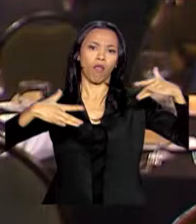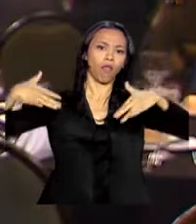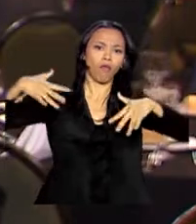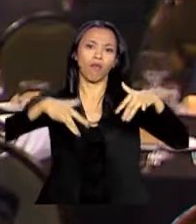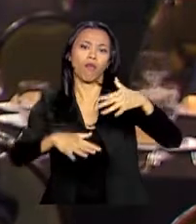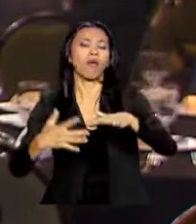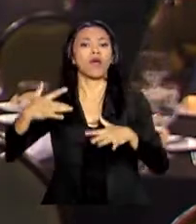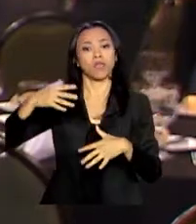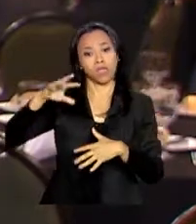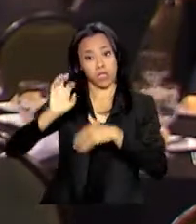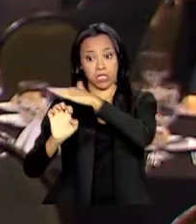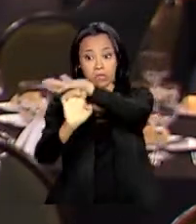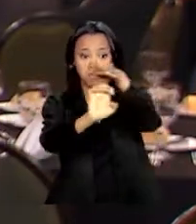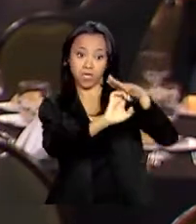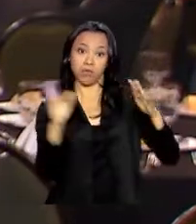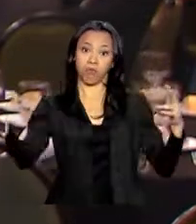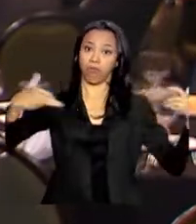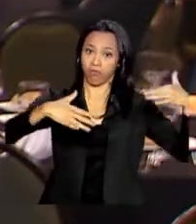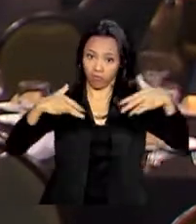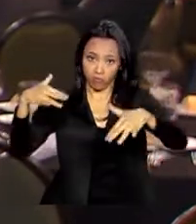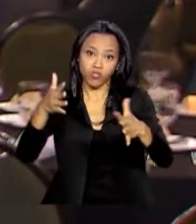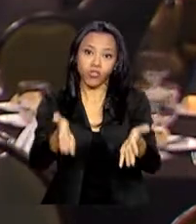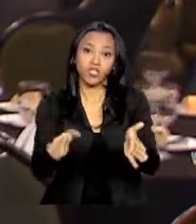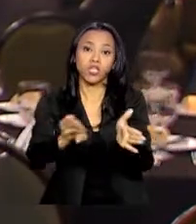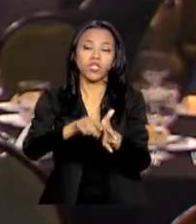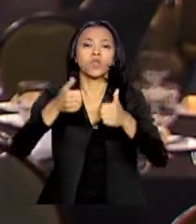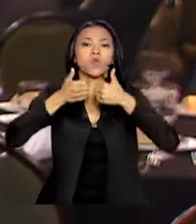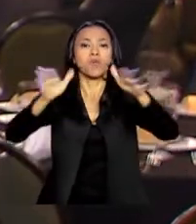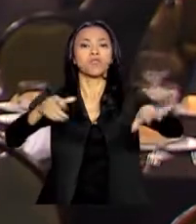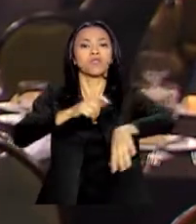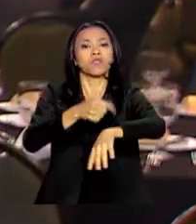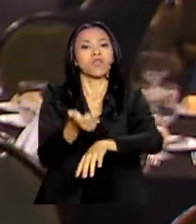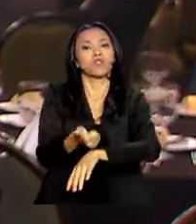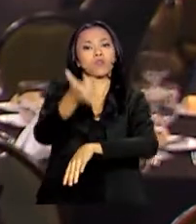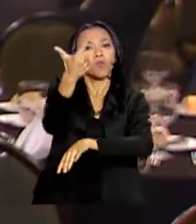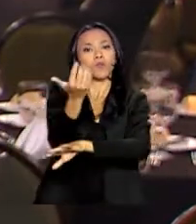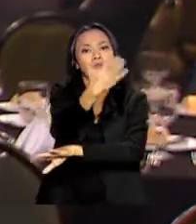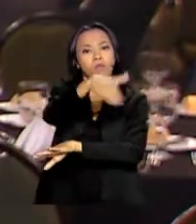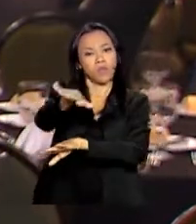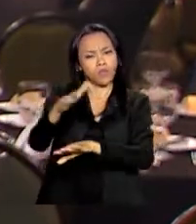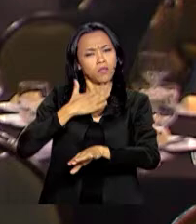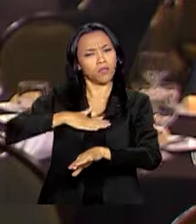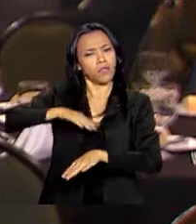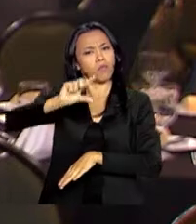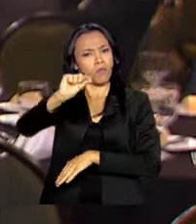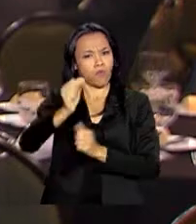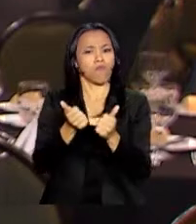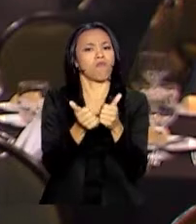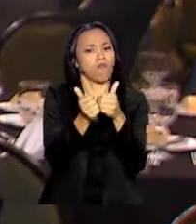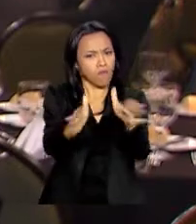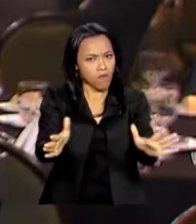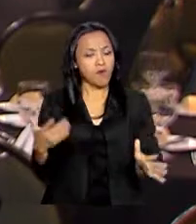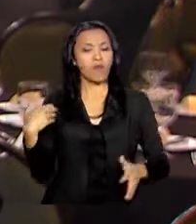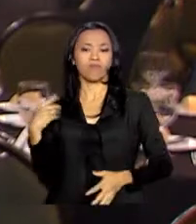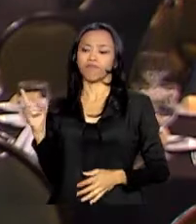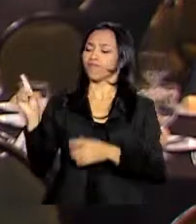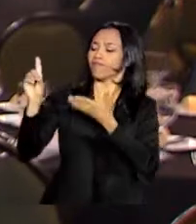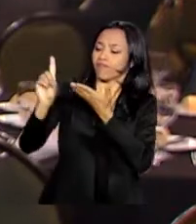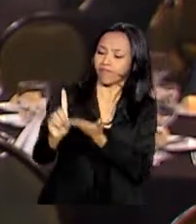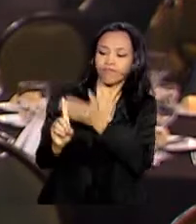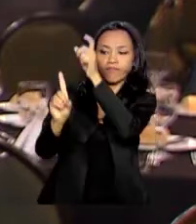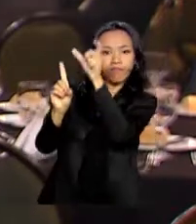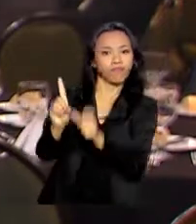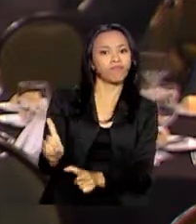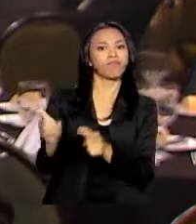também já chegando esse encontro está marcado pra meio de 30 portanto deve começar daqui a pouco com a participação então do